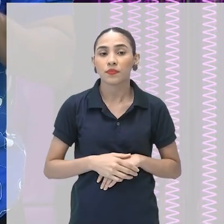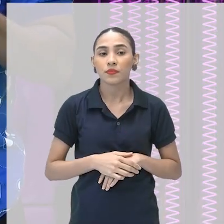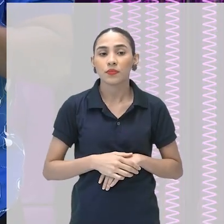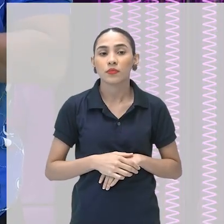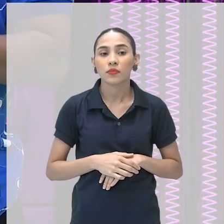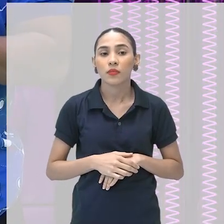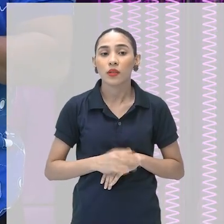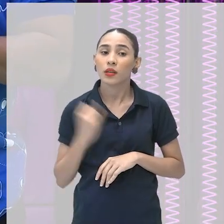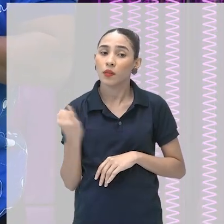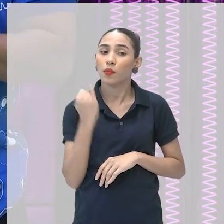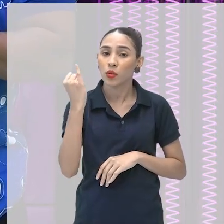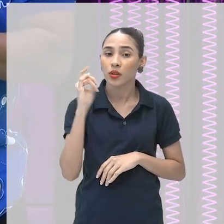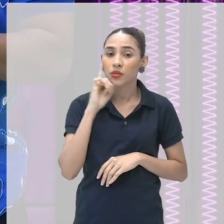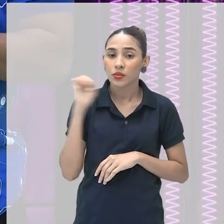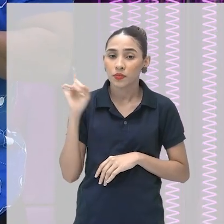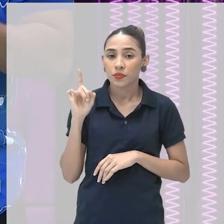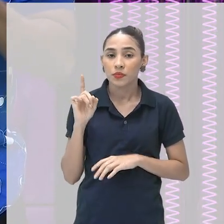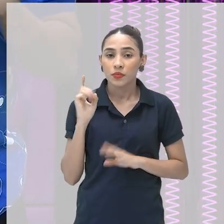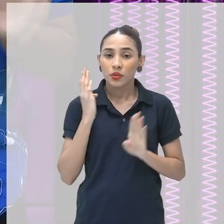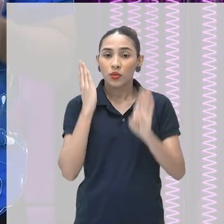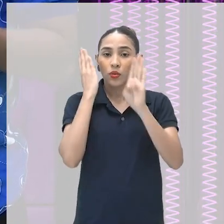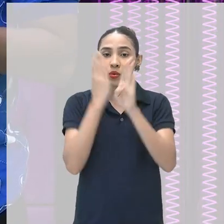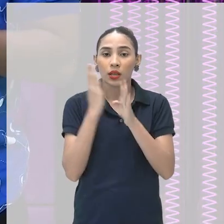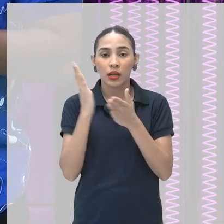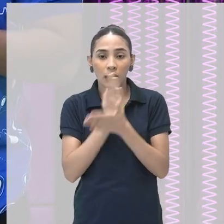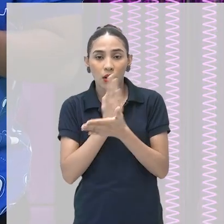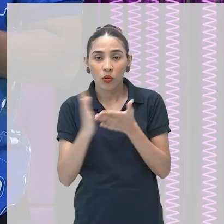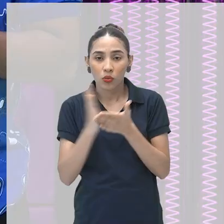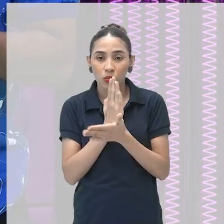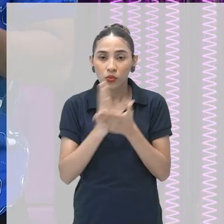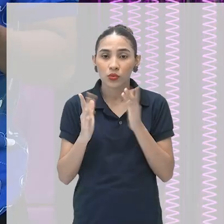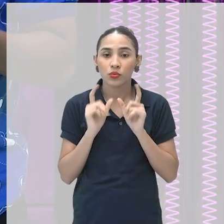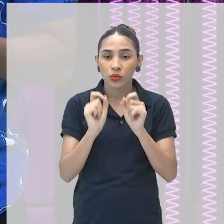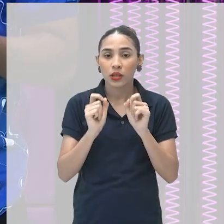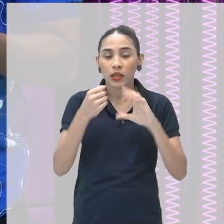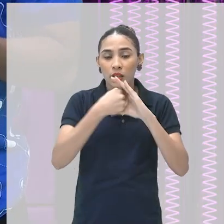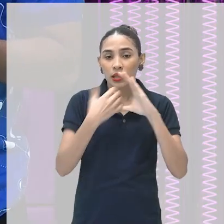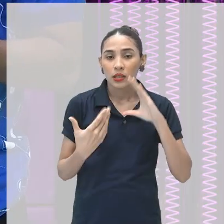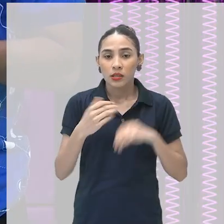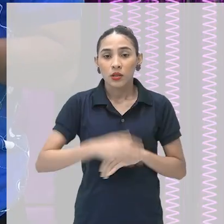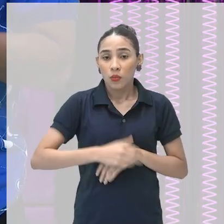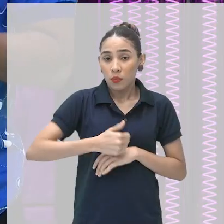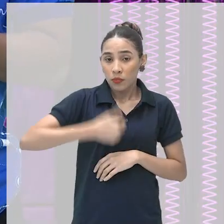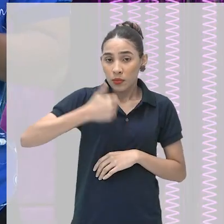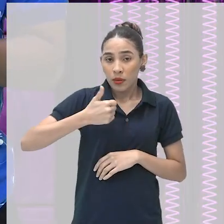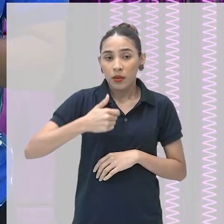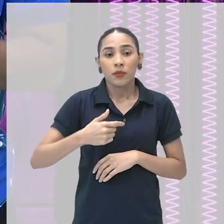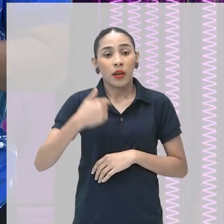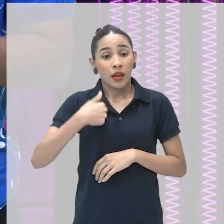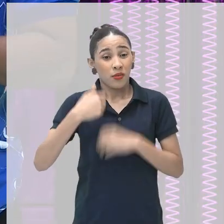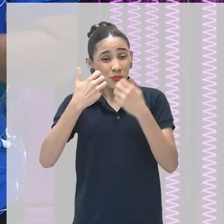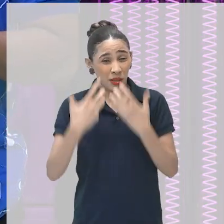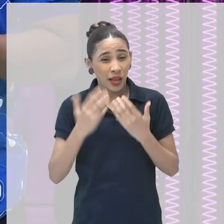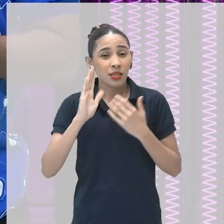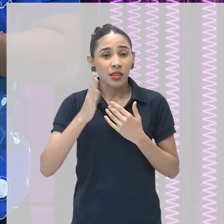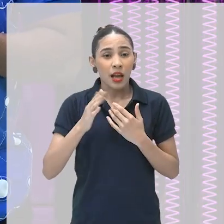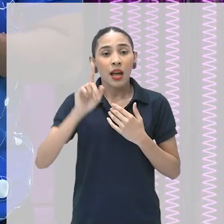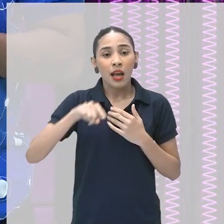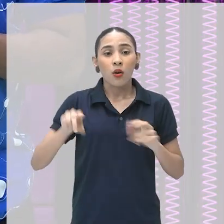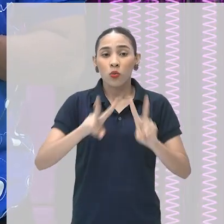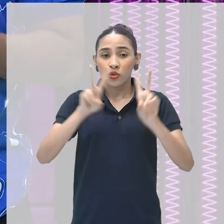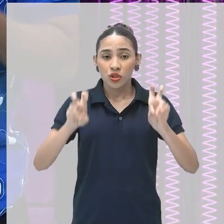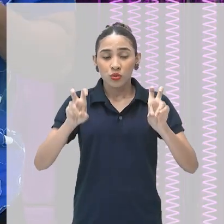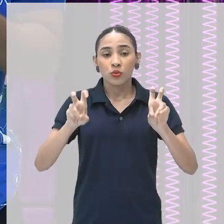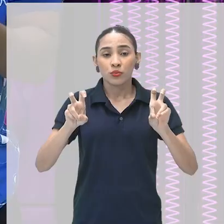olha como é importante identificar alguns elementos. O primeiro elemento eu acabei de ler, que é o título